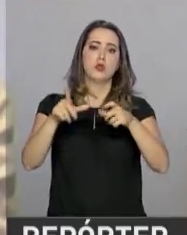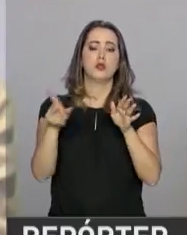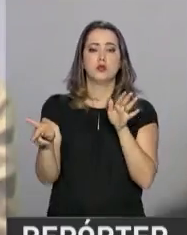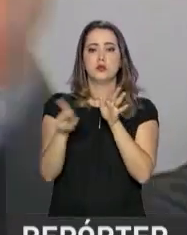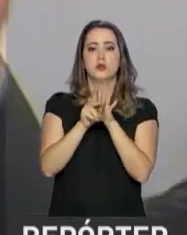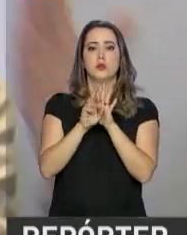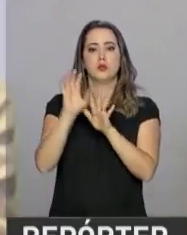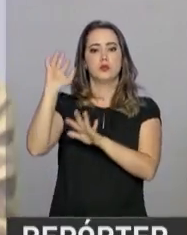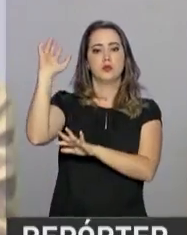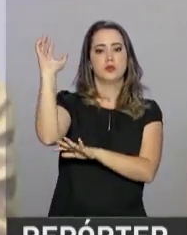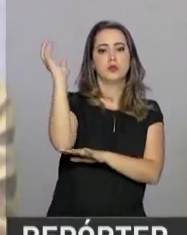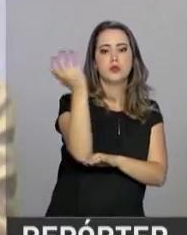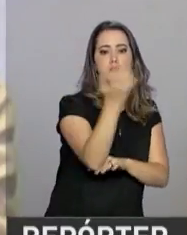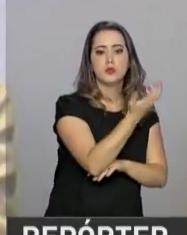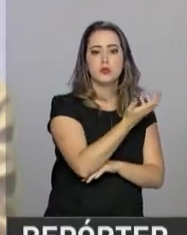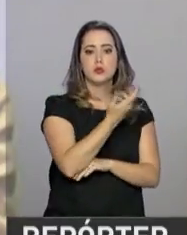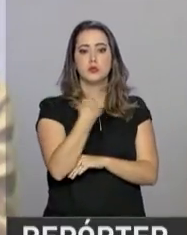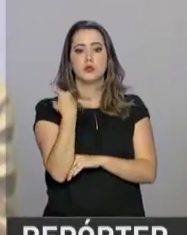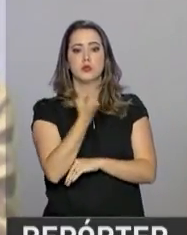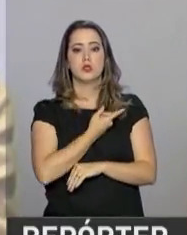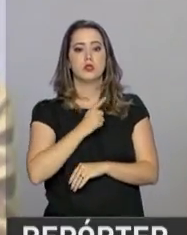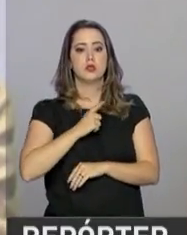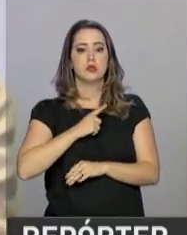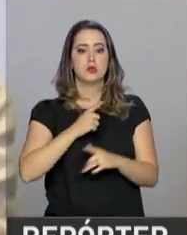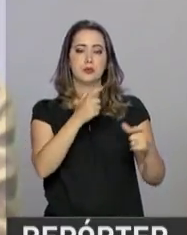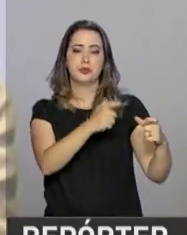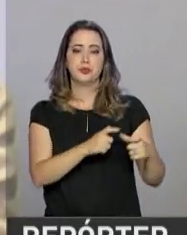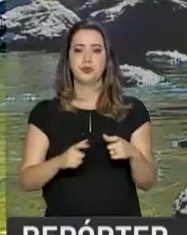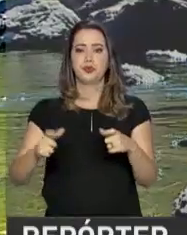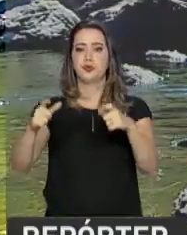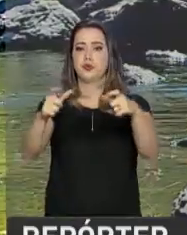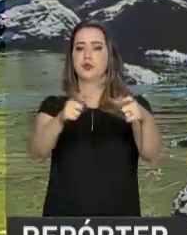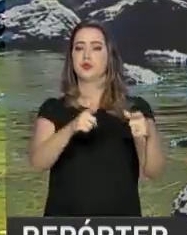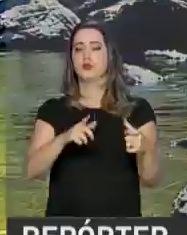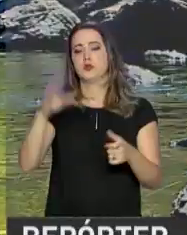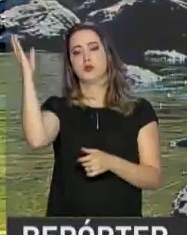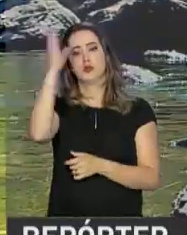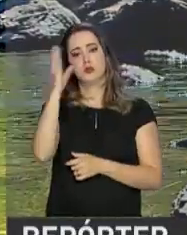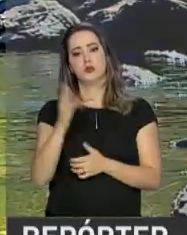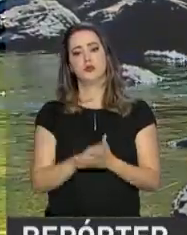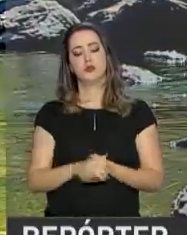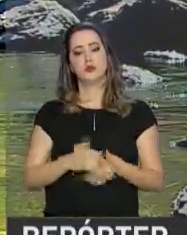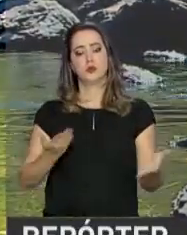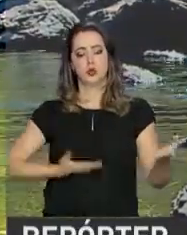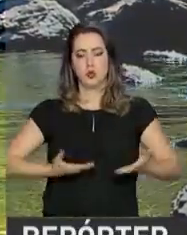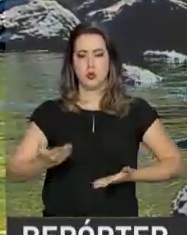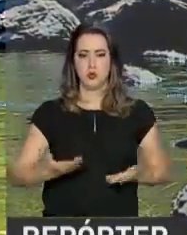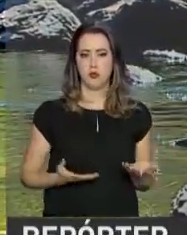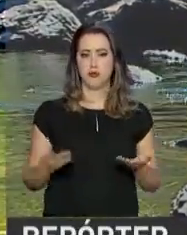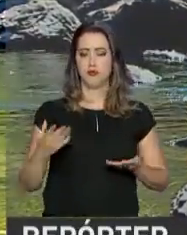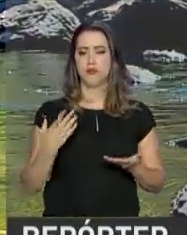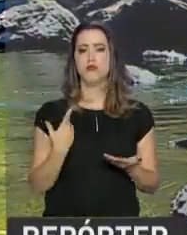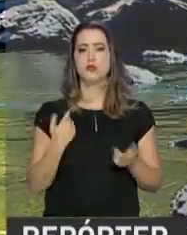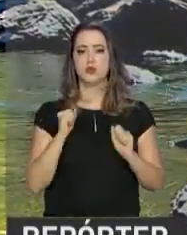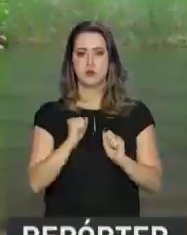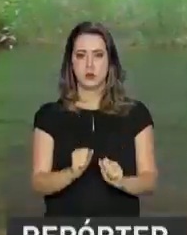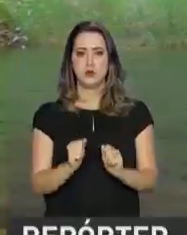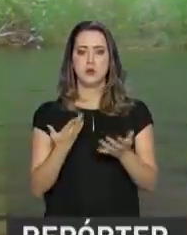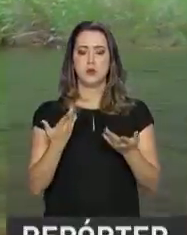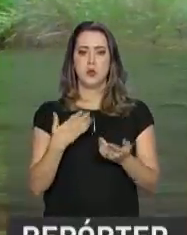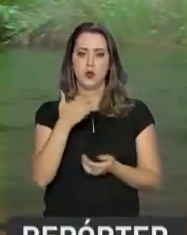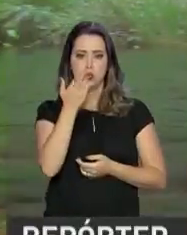como os tantos quantos nós temos pelo território brasileiro entre os serviços que devem ser explorados estão